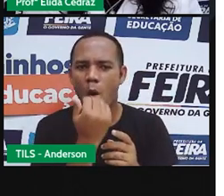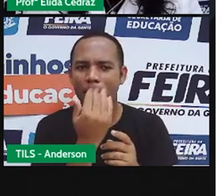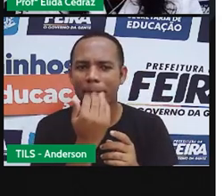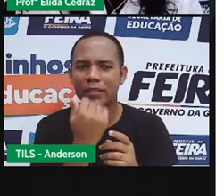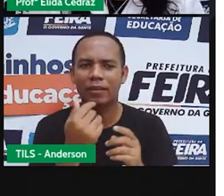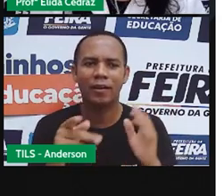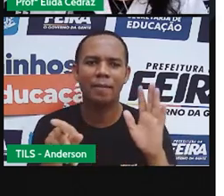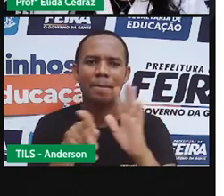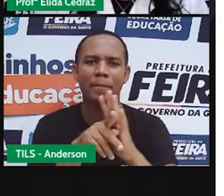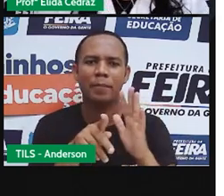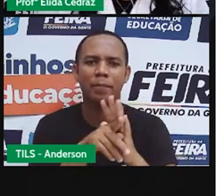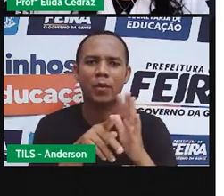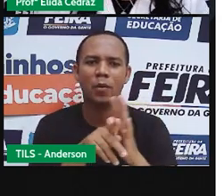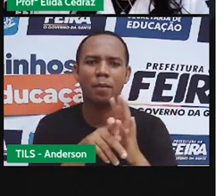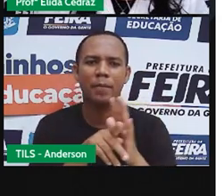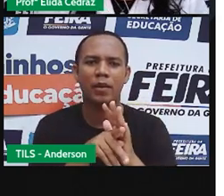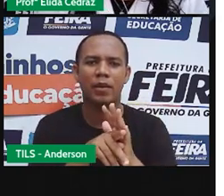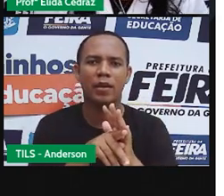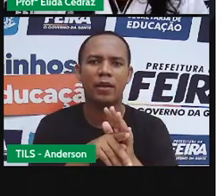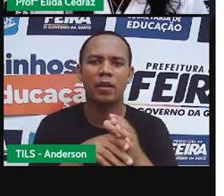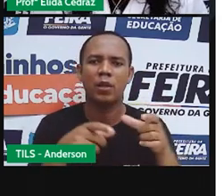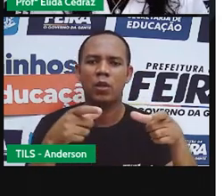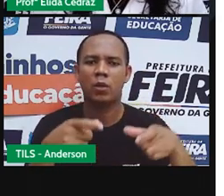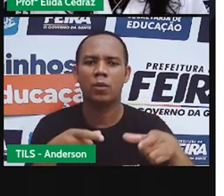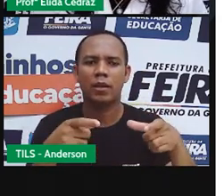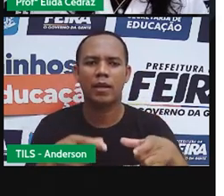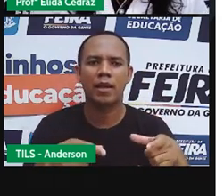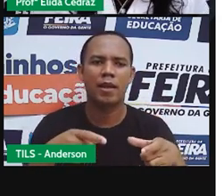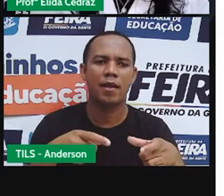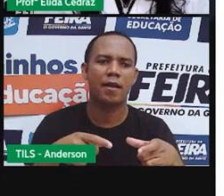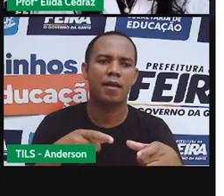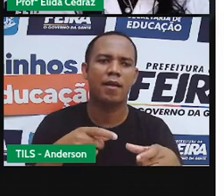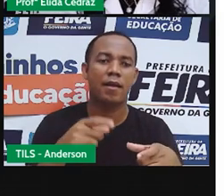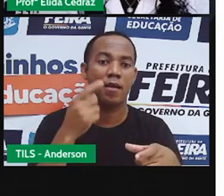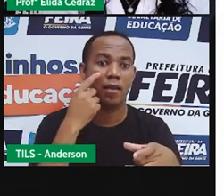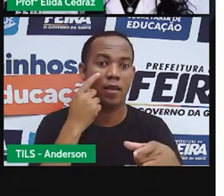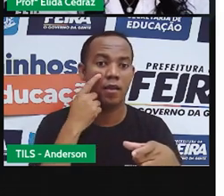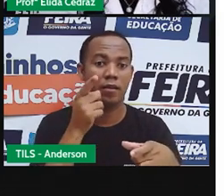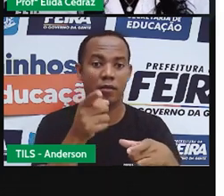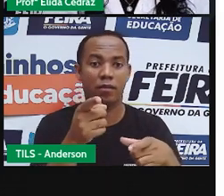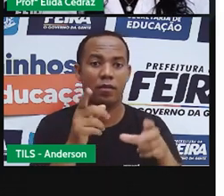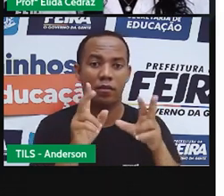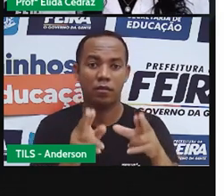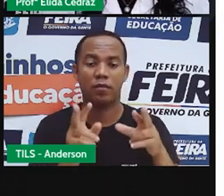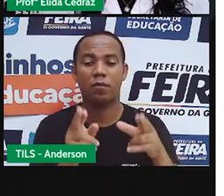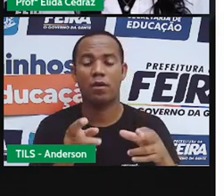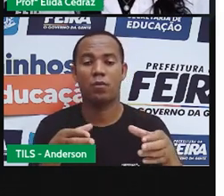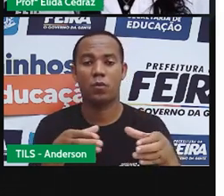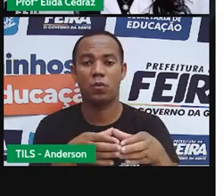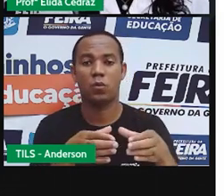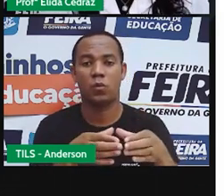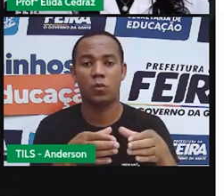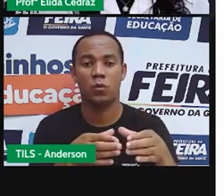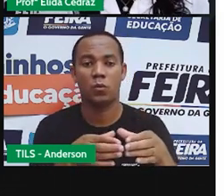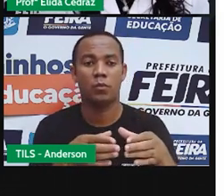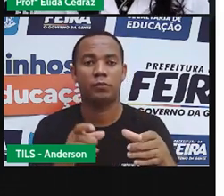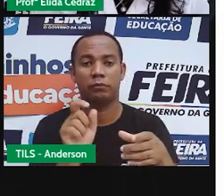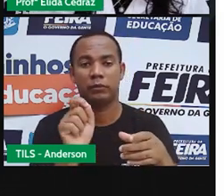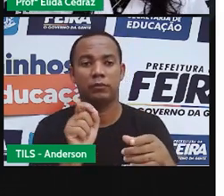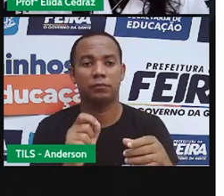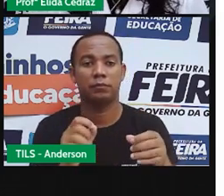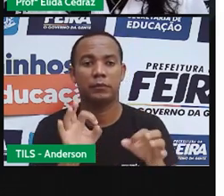comida típica do estado do Amazonas, preparada do mesmo jeito como os indígenas preparam